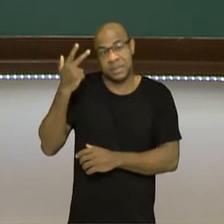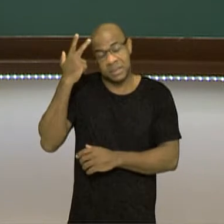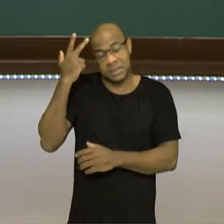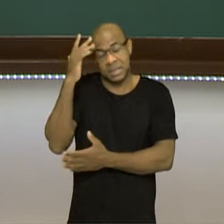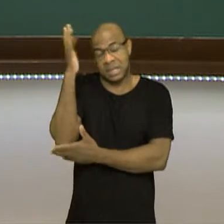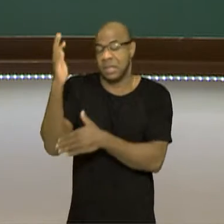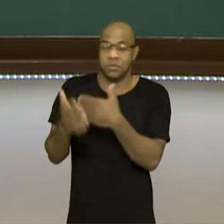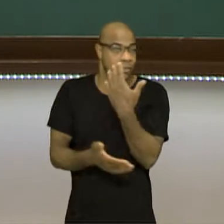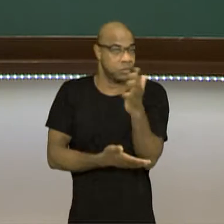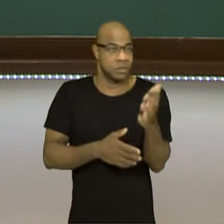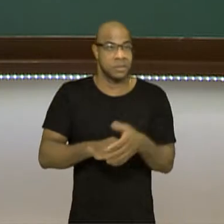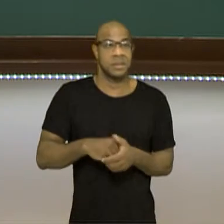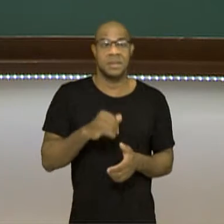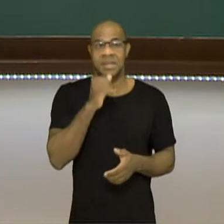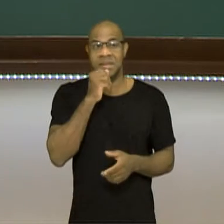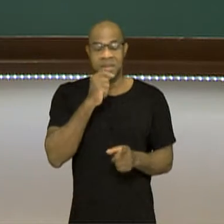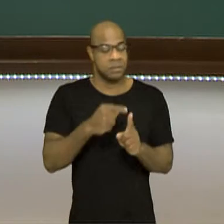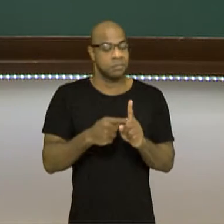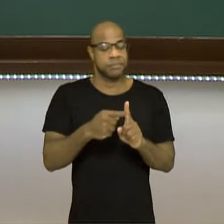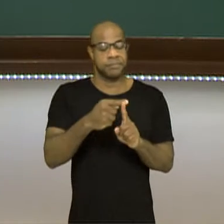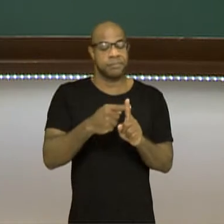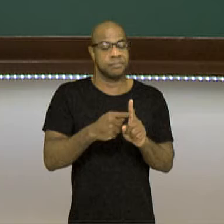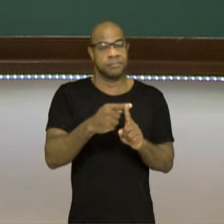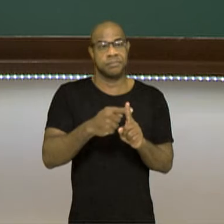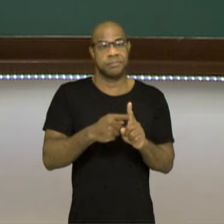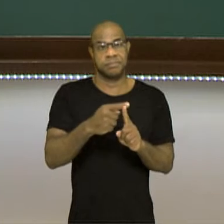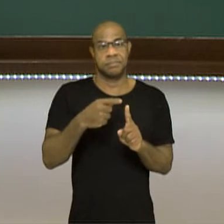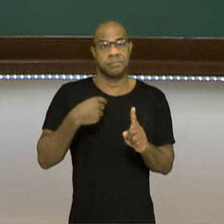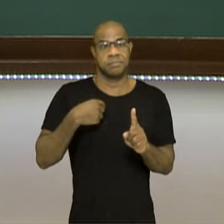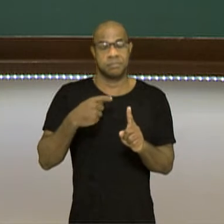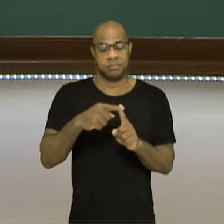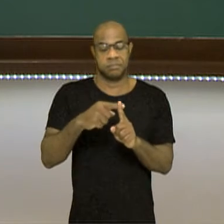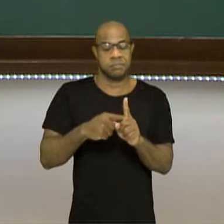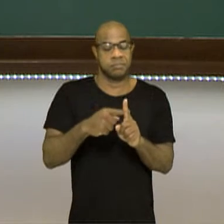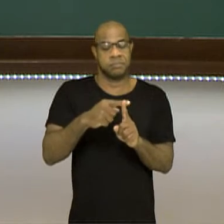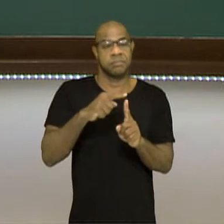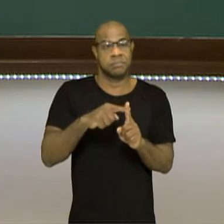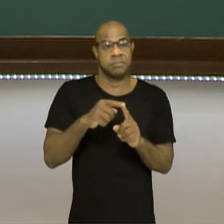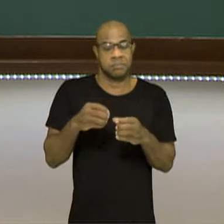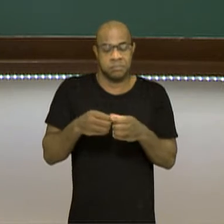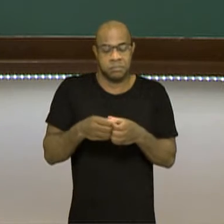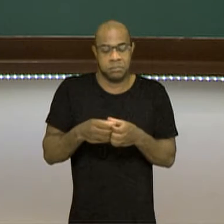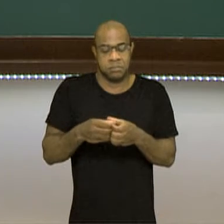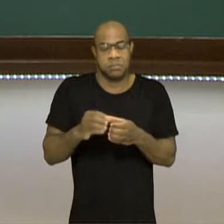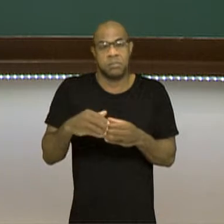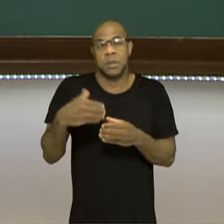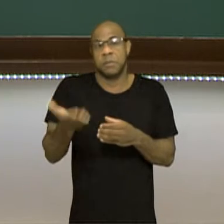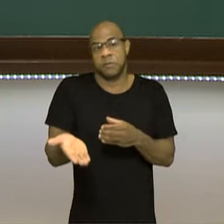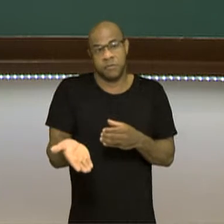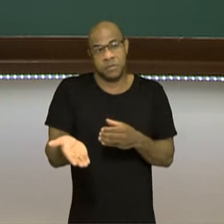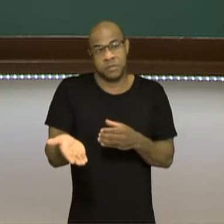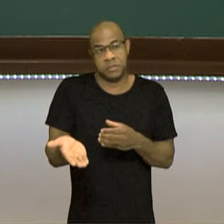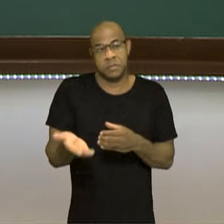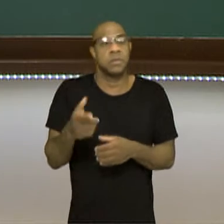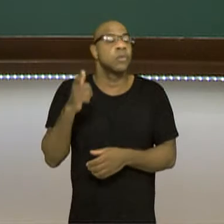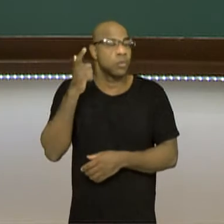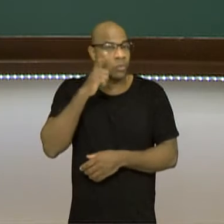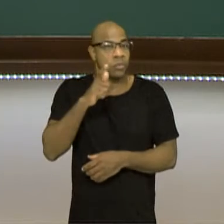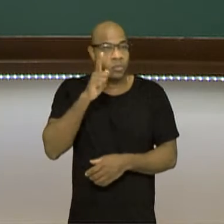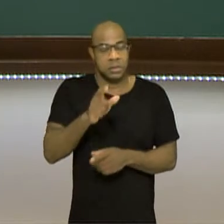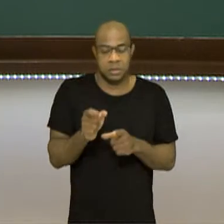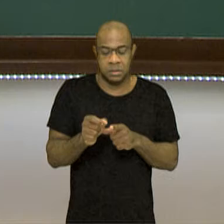que se a temperatura corporal do homem subir, os testículos estão para fora do corpo, conseguem